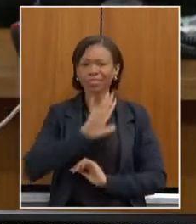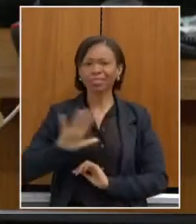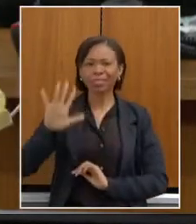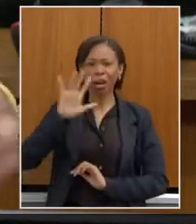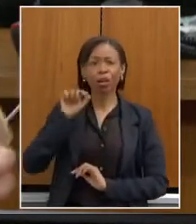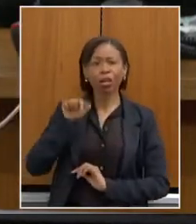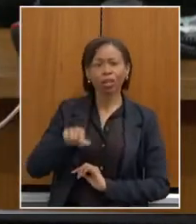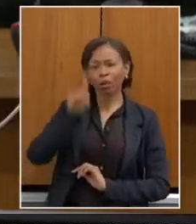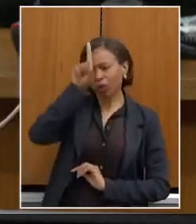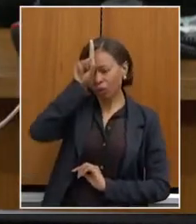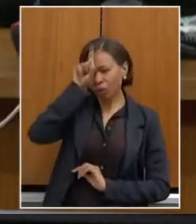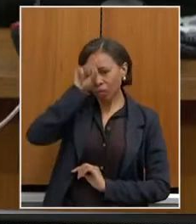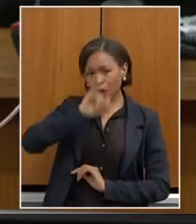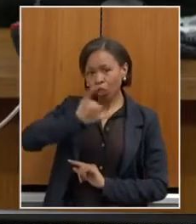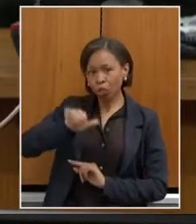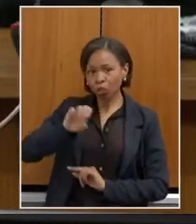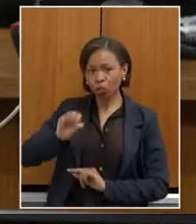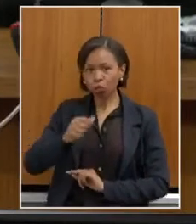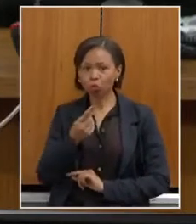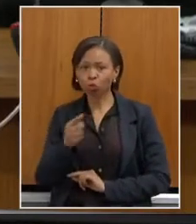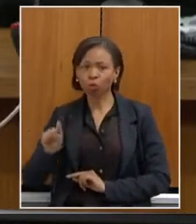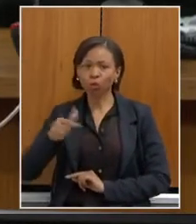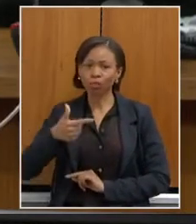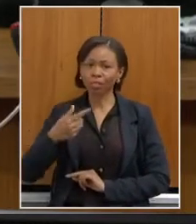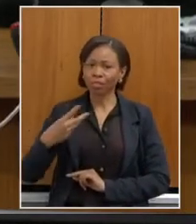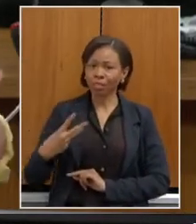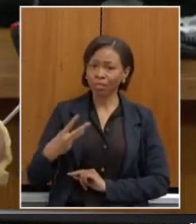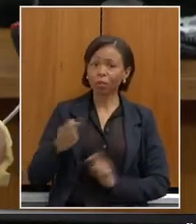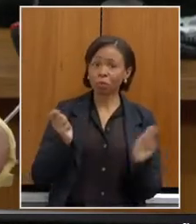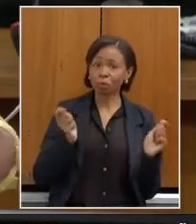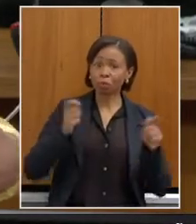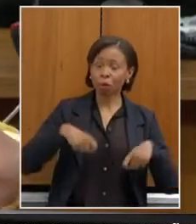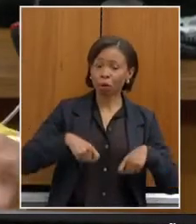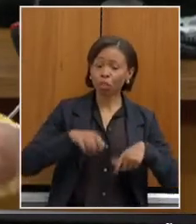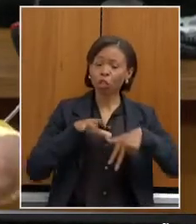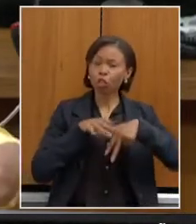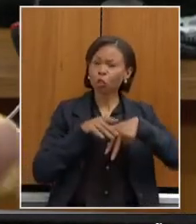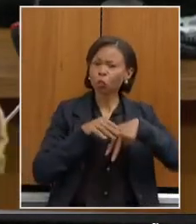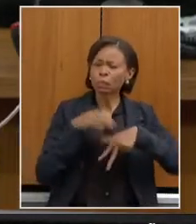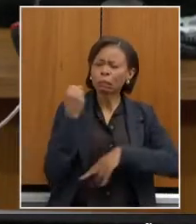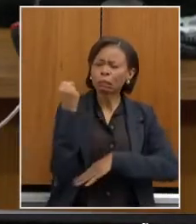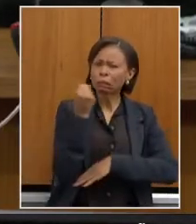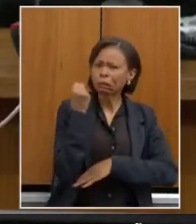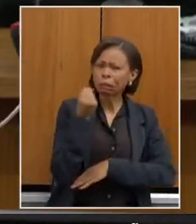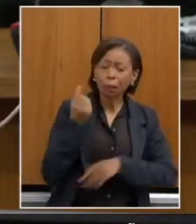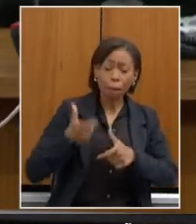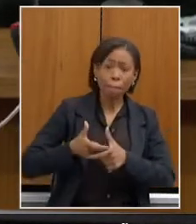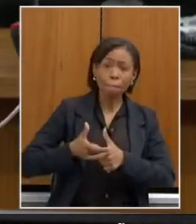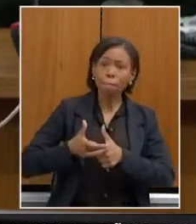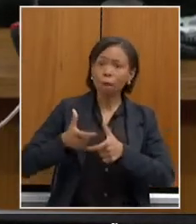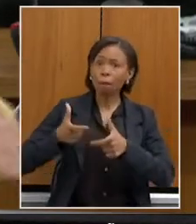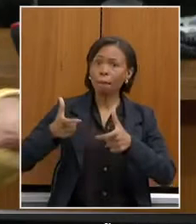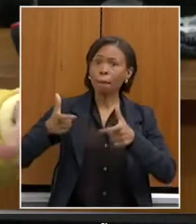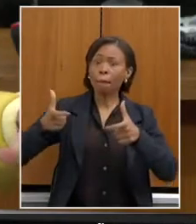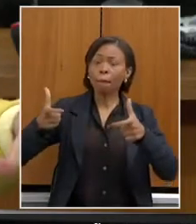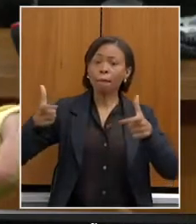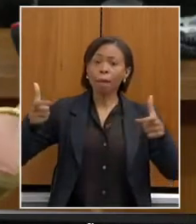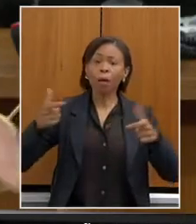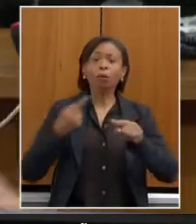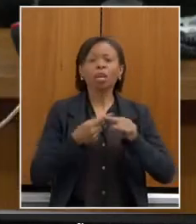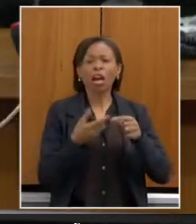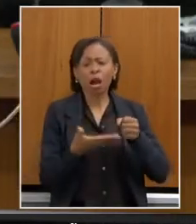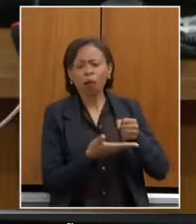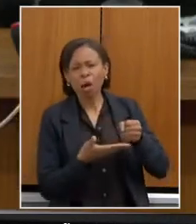recebendo as altas complexidades em um volume muito maior porque a média e a baixa complexidade vai se espalhar